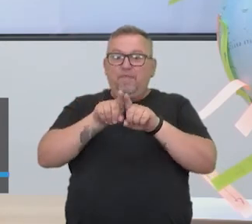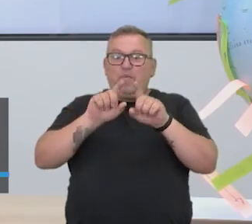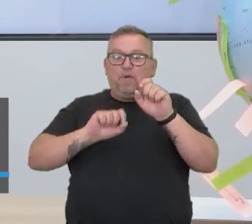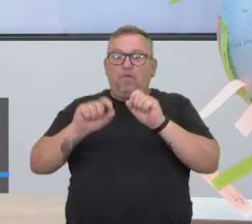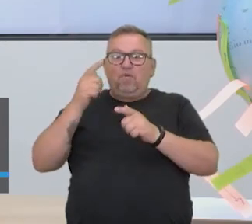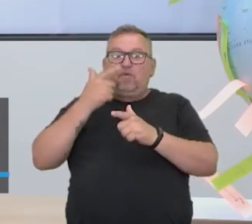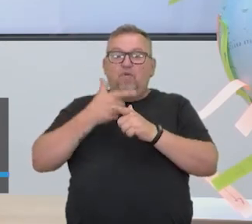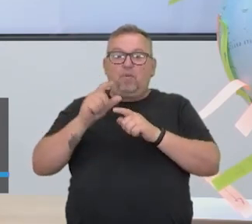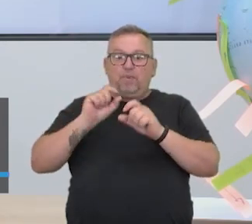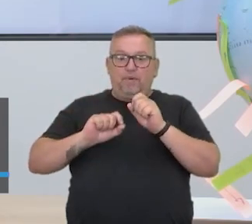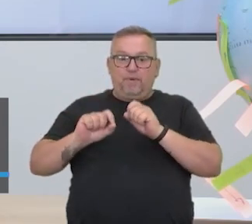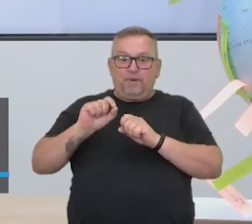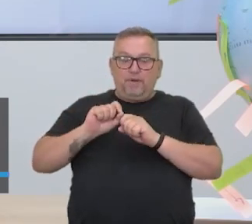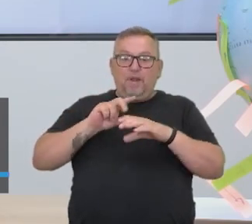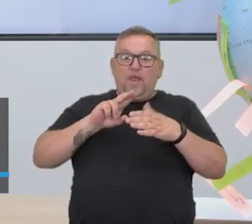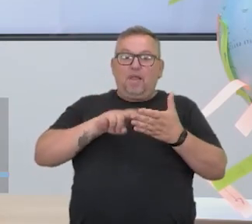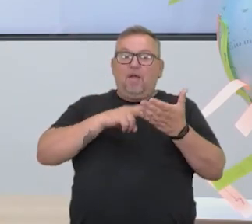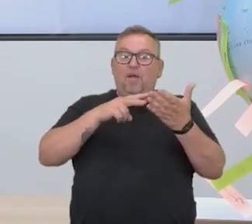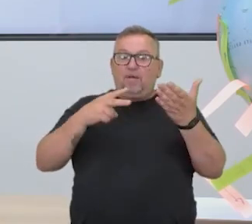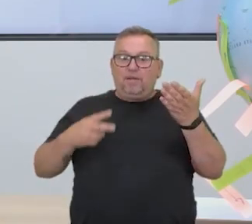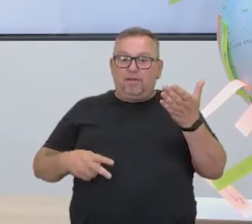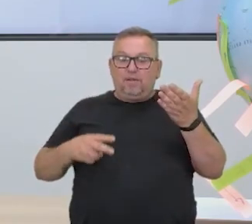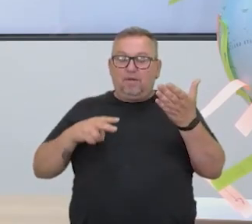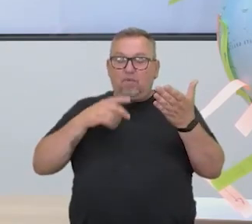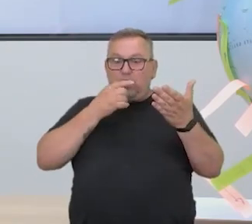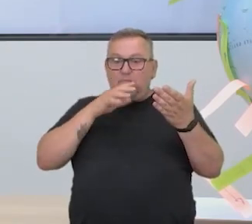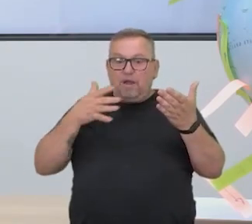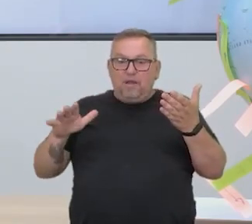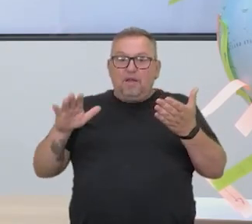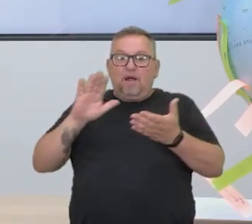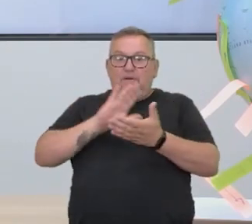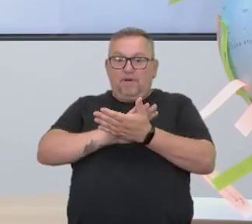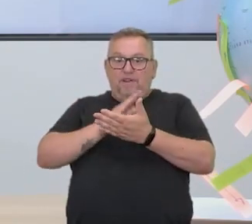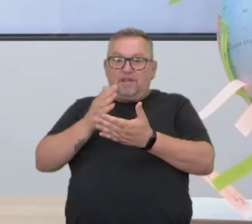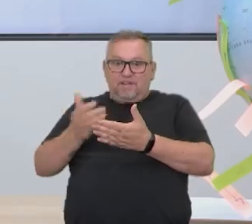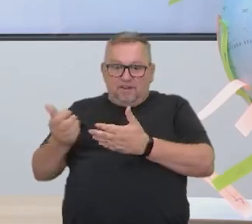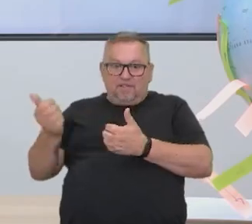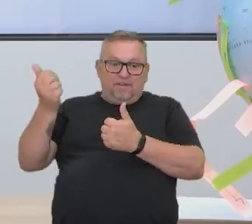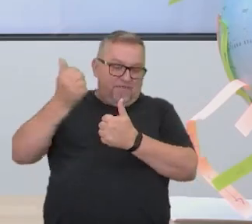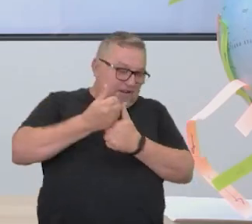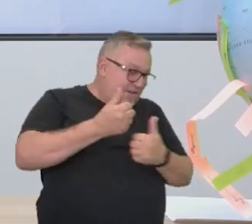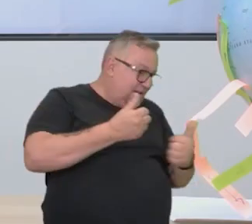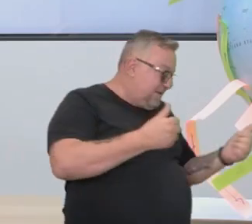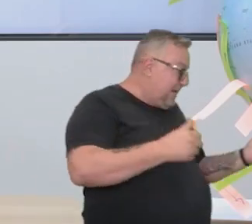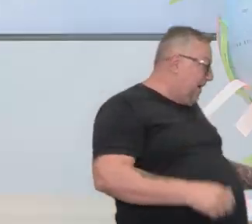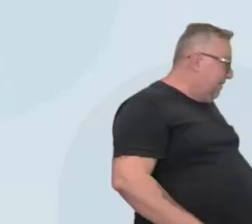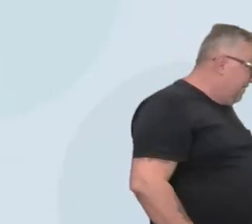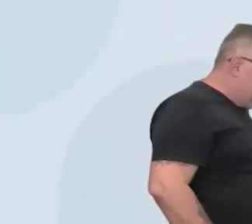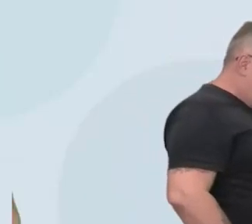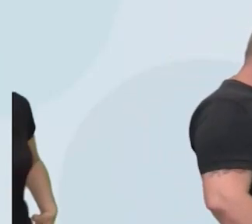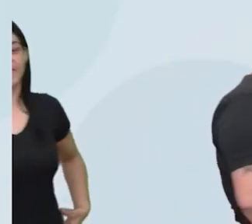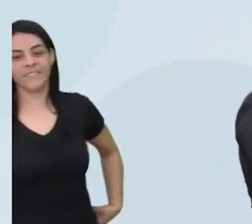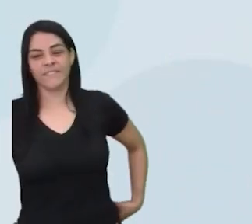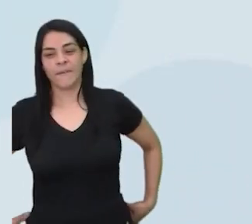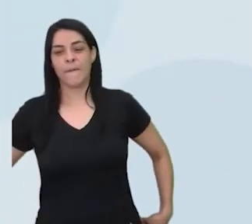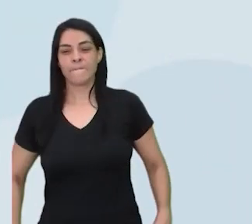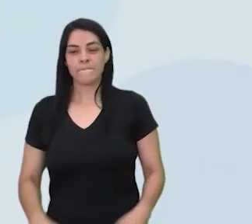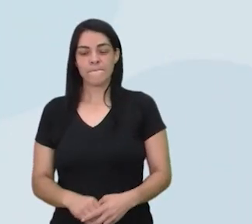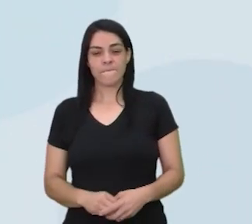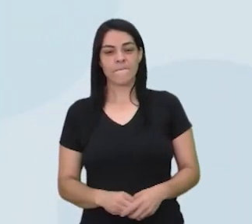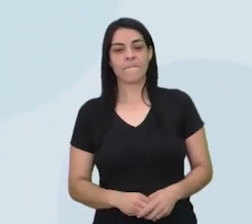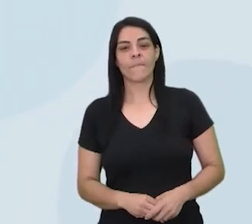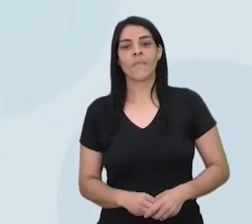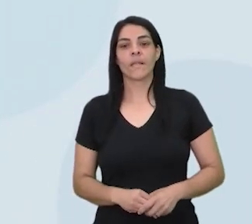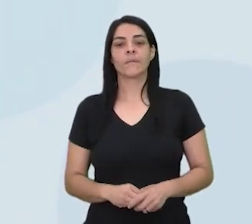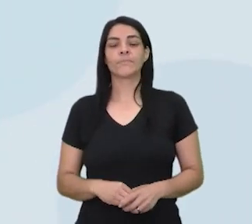a questão da profundidade oceânica. Então, a gente estava falando aí, eu trouxe para vocês a questão das fossas marianas.